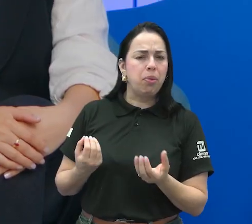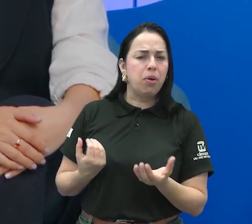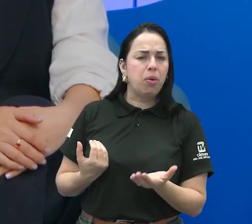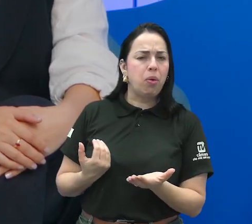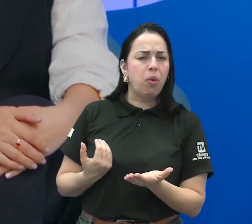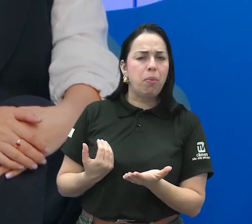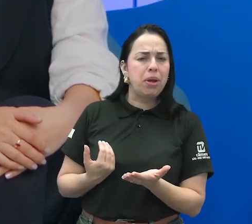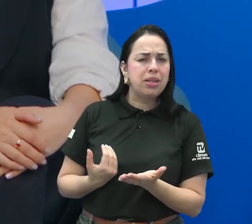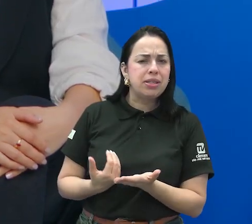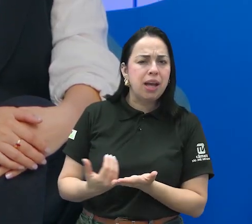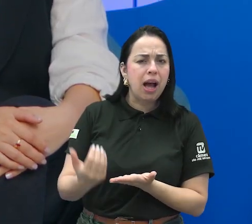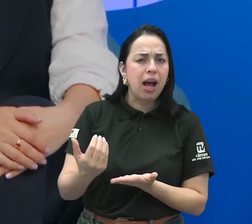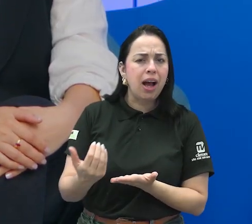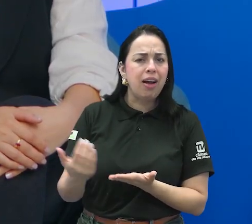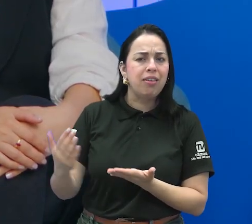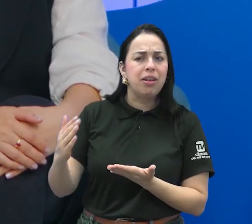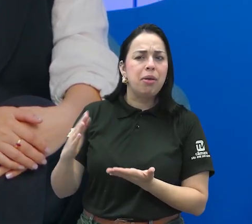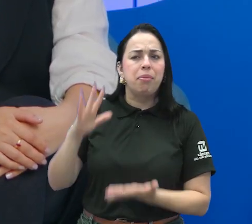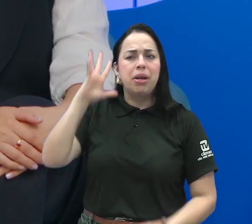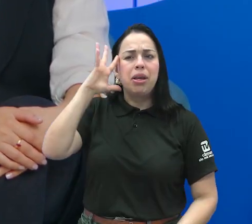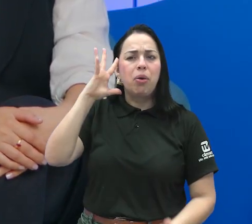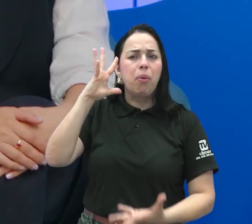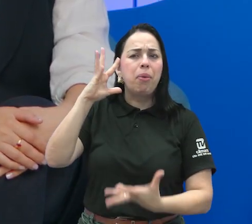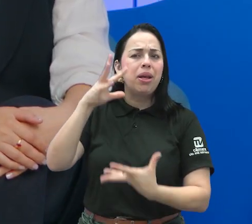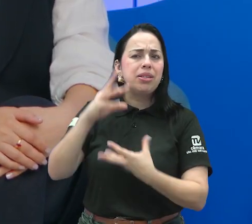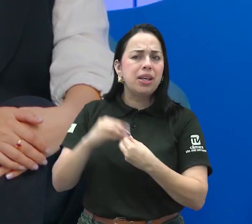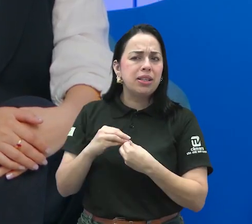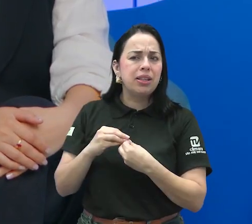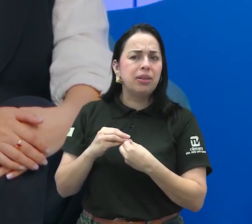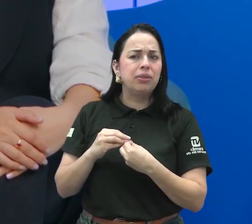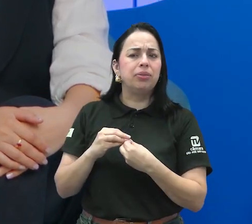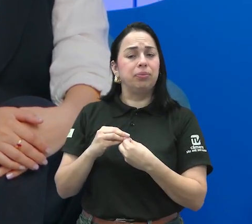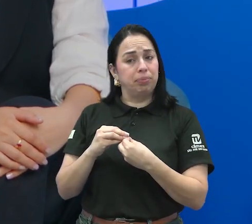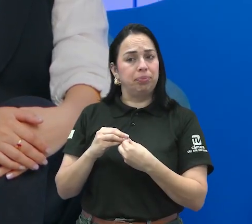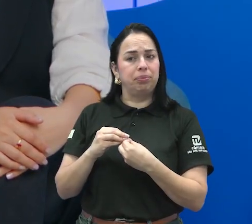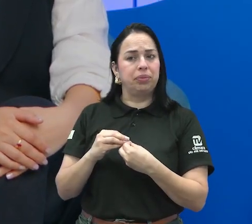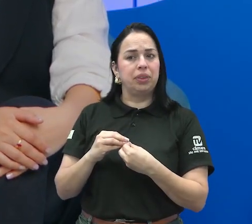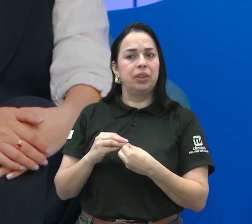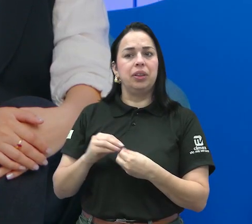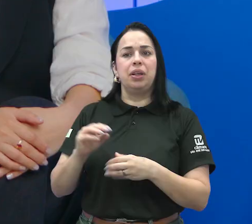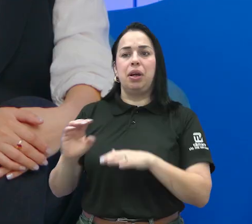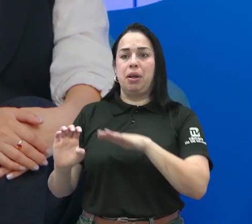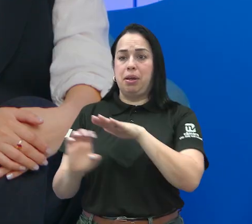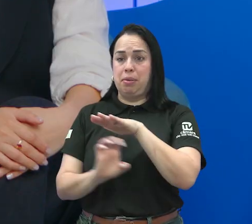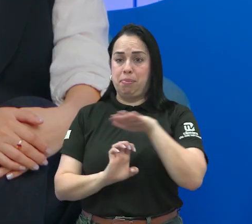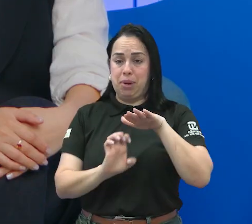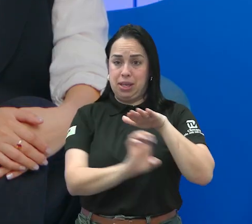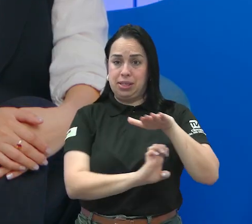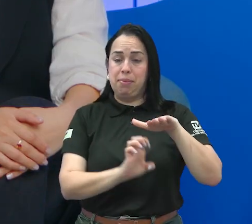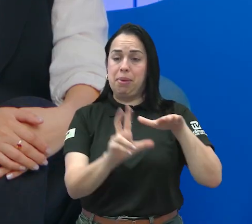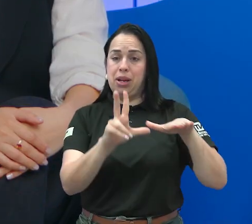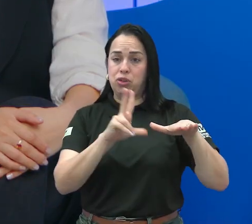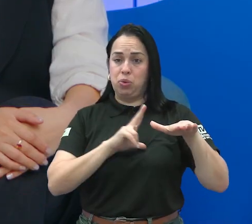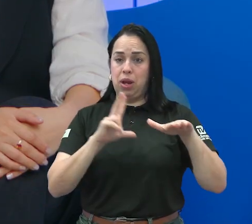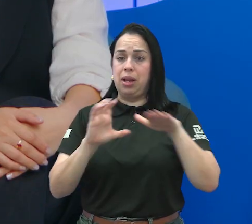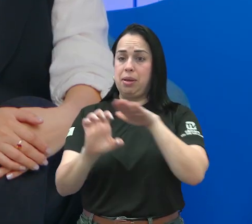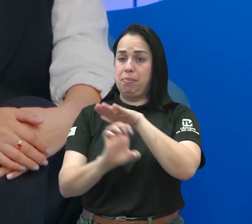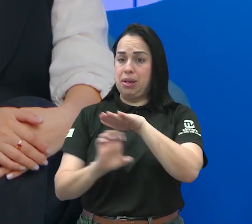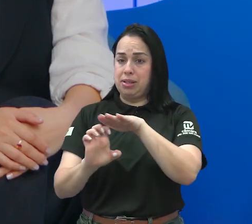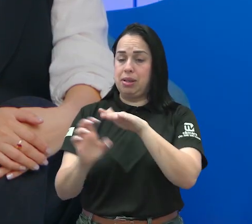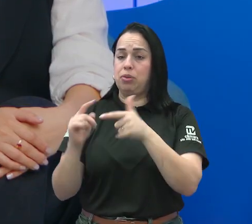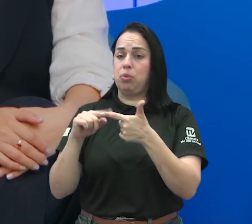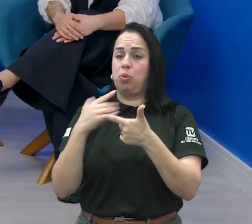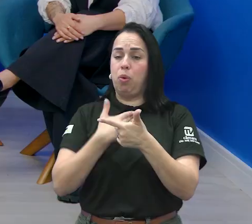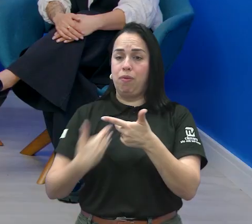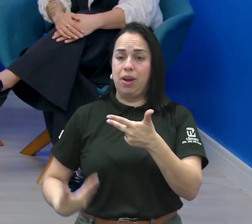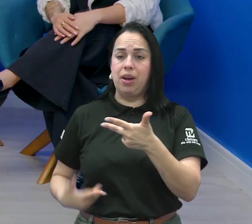começa esse diálogo para entender essa relação aí entre iniciativa privada, empresas e o bem-estar social de